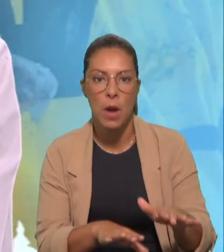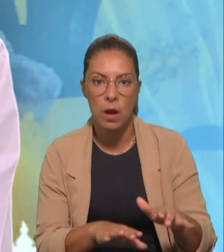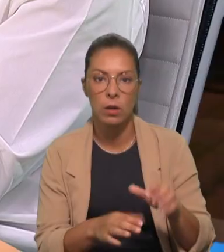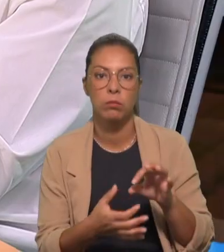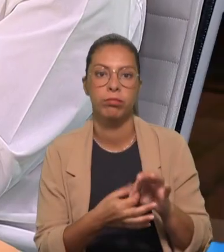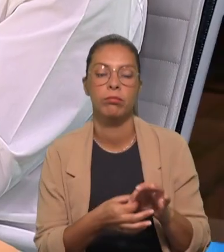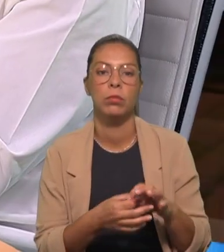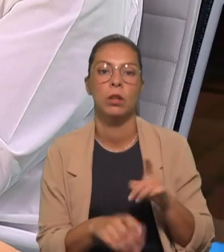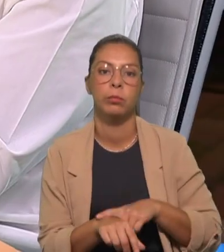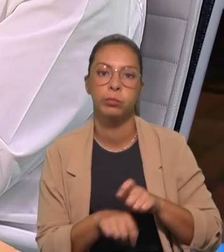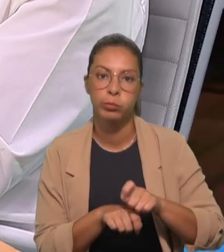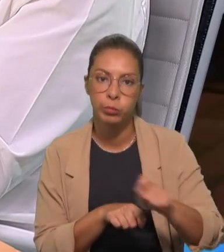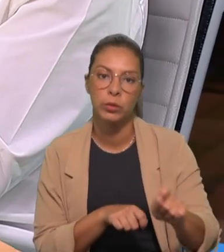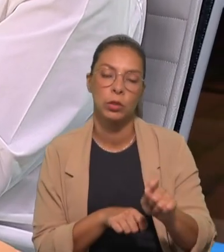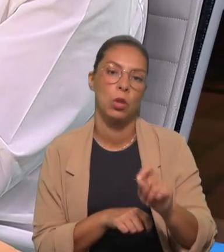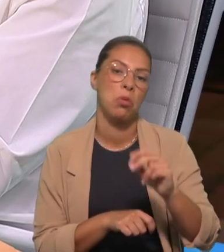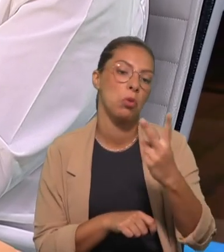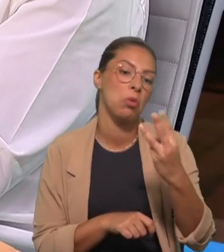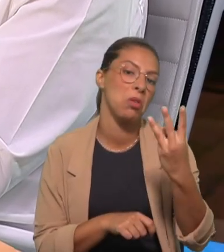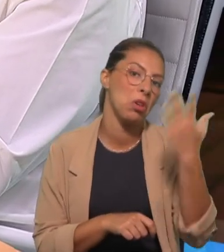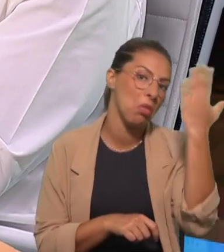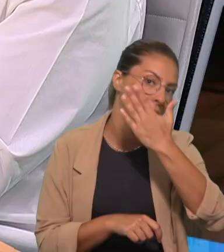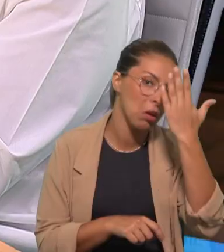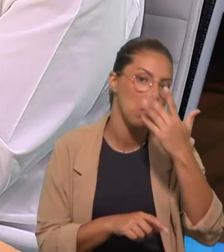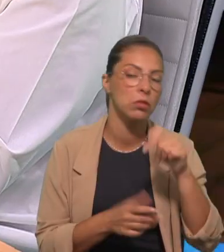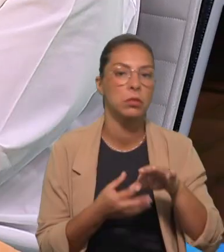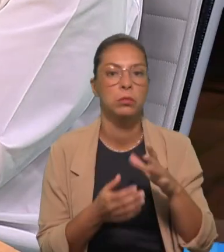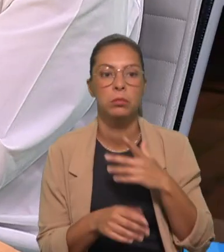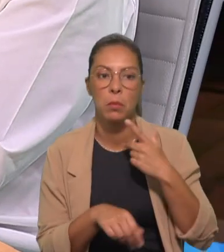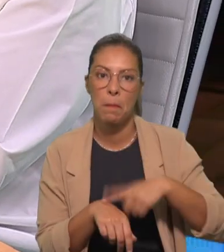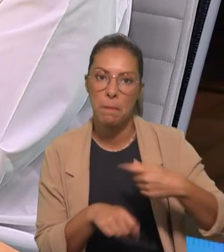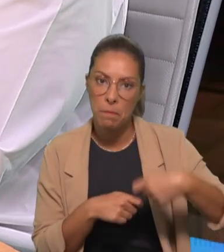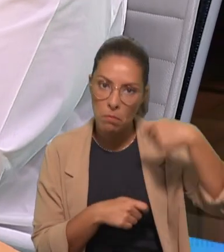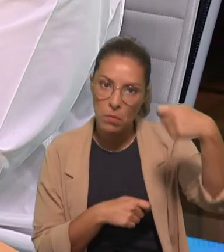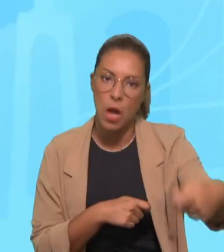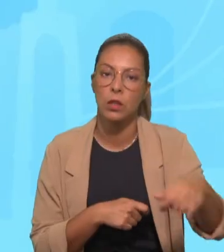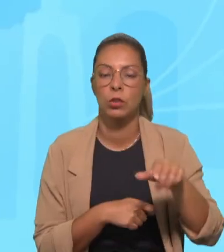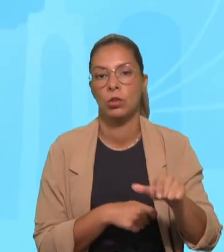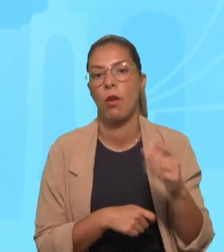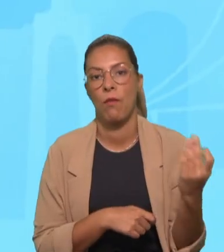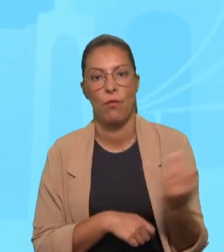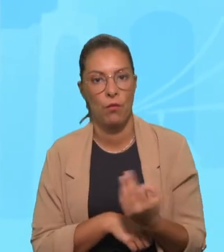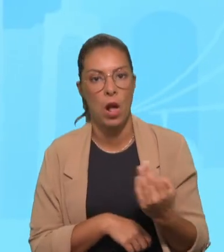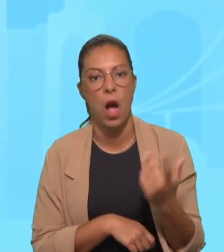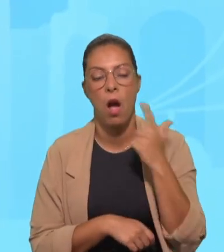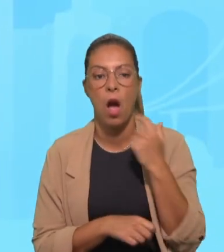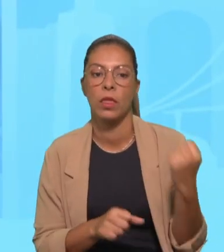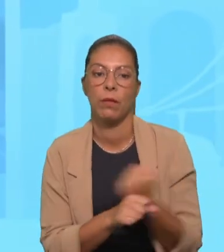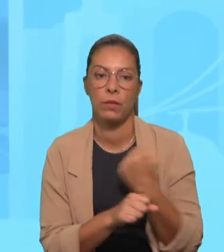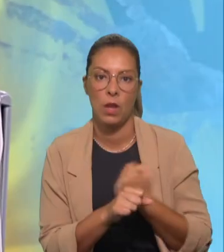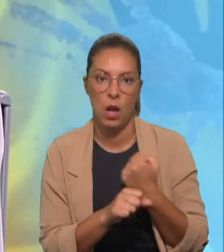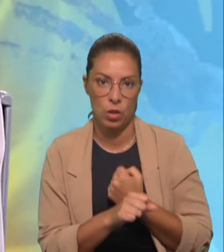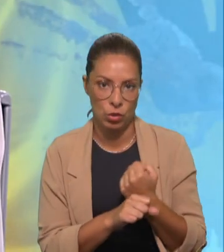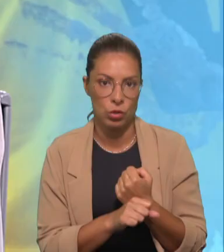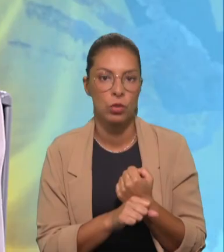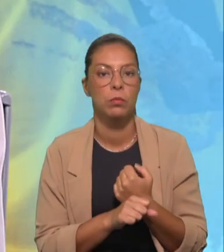e aí parávamos 2 ou 3 dias, ficávamos com a comunidade cristã local. Num sentido missionário grande. No sentido missionário, com o mesmo tipo de atividades das semanas missionárias. portanto